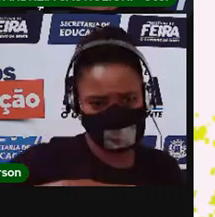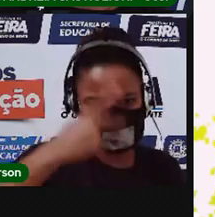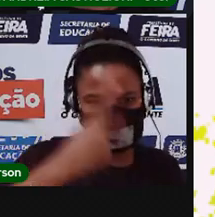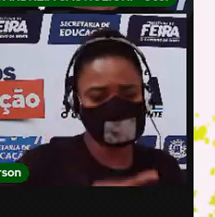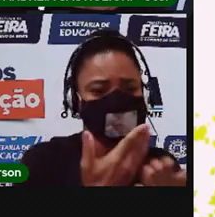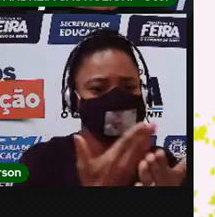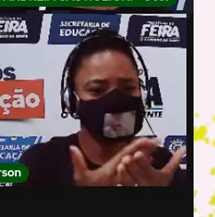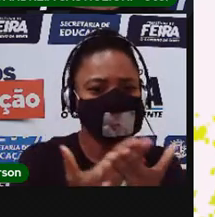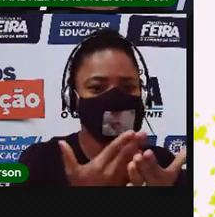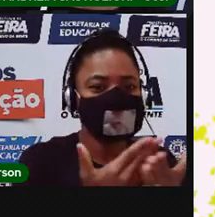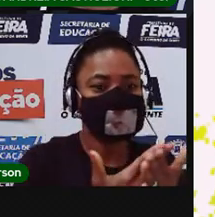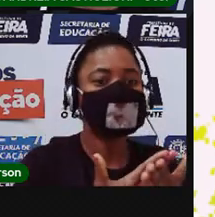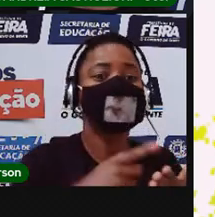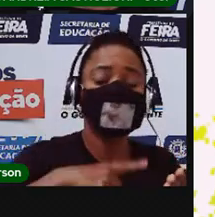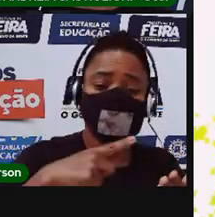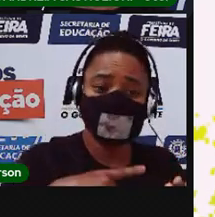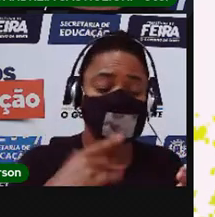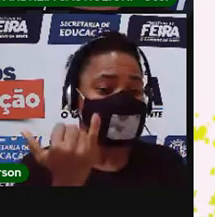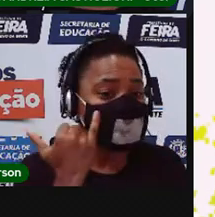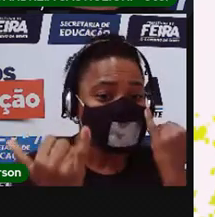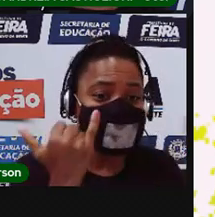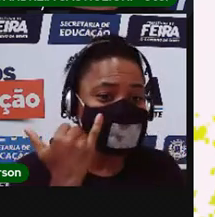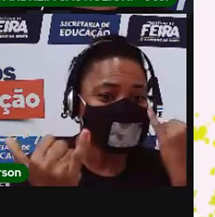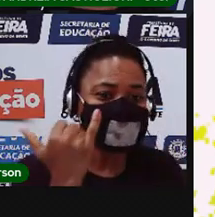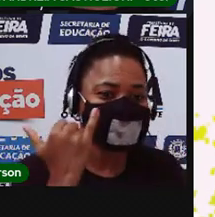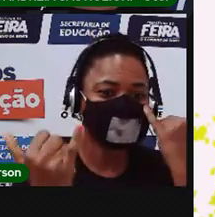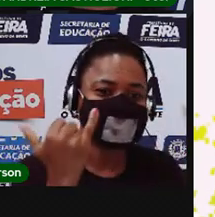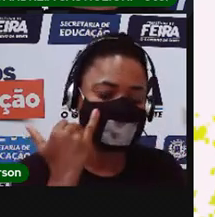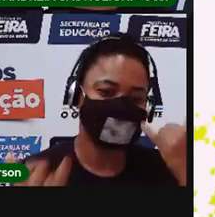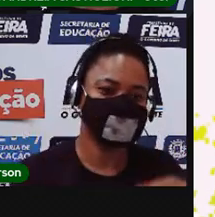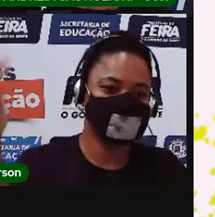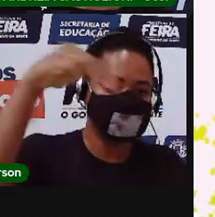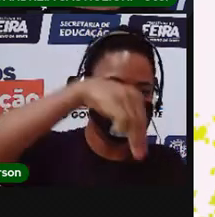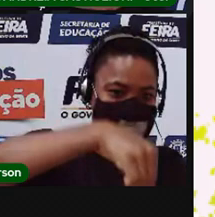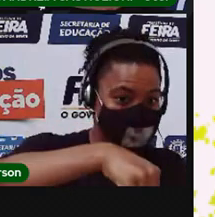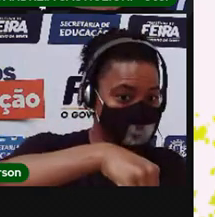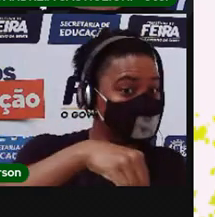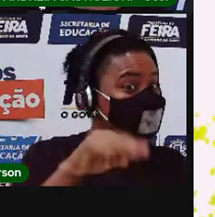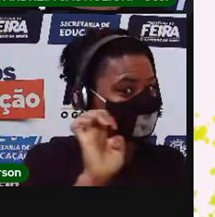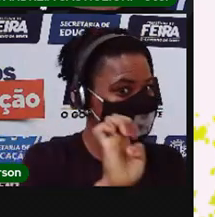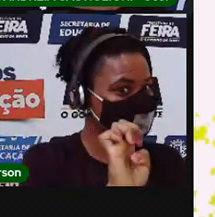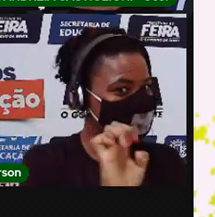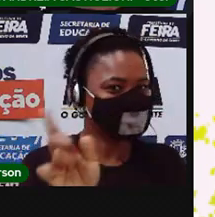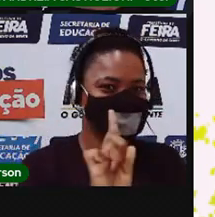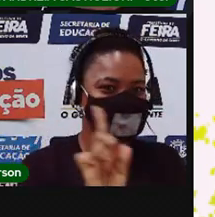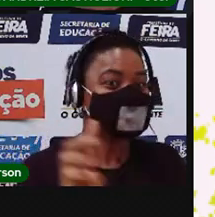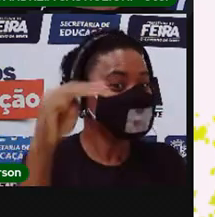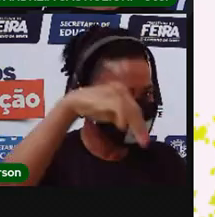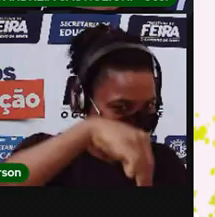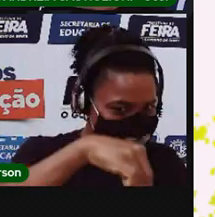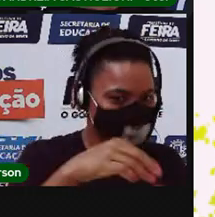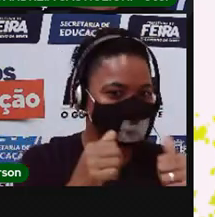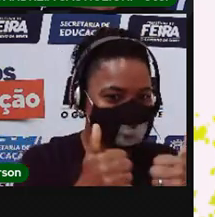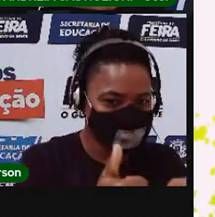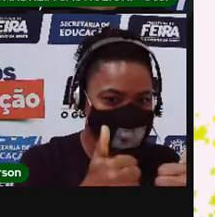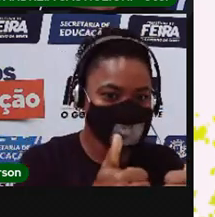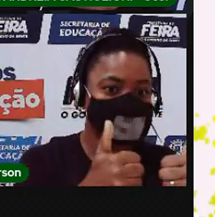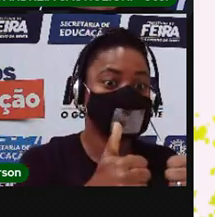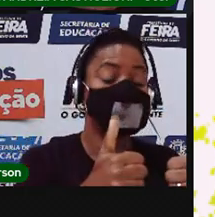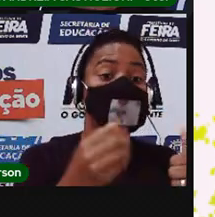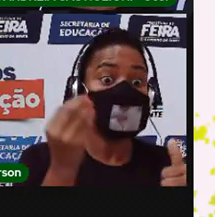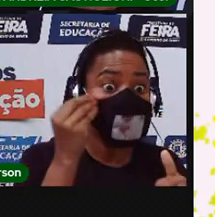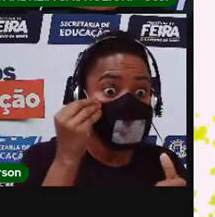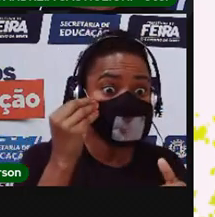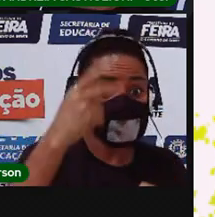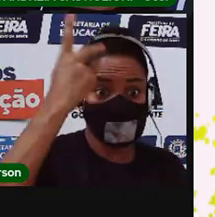escolas da rede estadual de ensino, no nosso caso, rede municipal, né? Entende-se o protagonismo como elemento fundamental